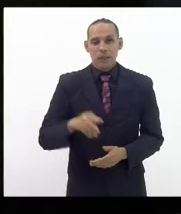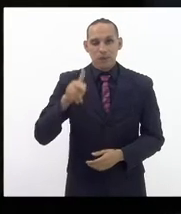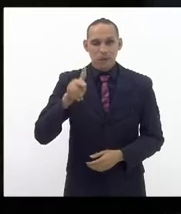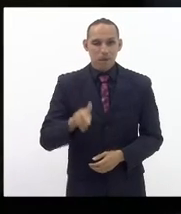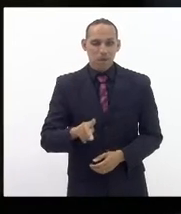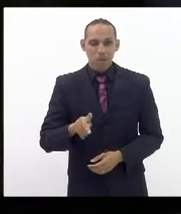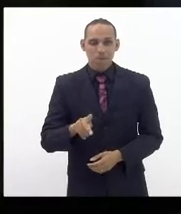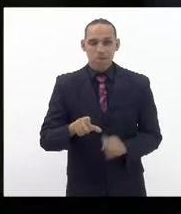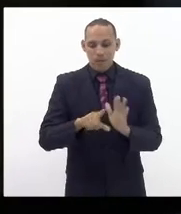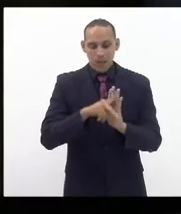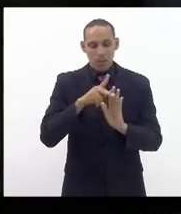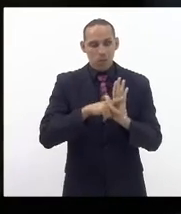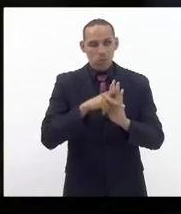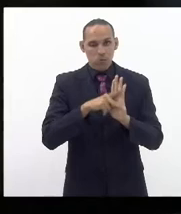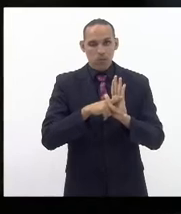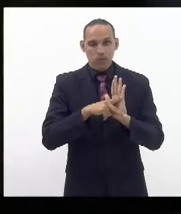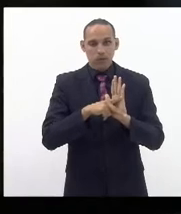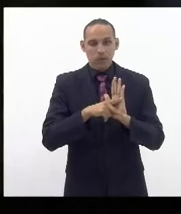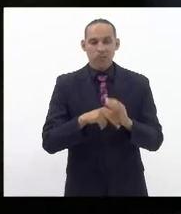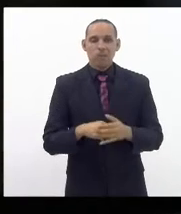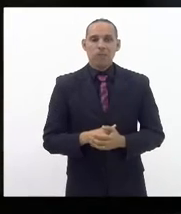projeto de lei.